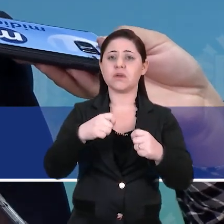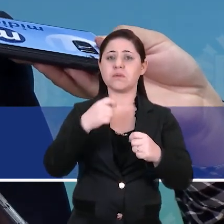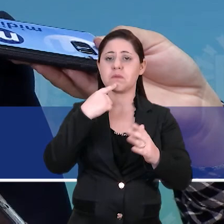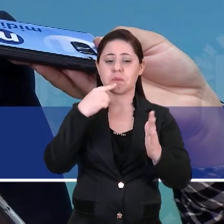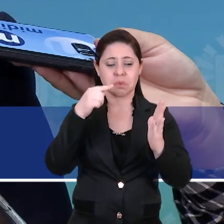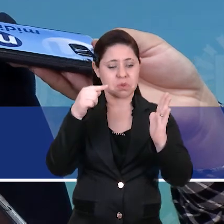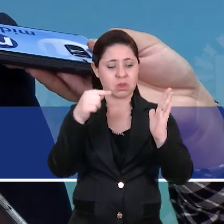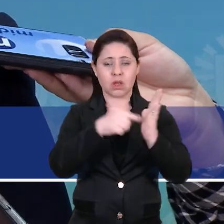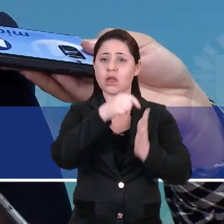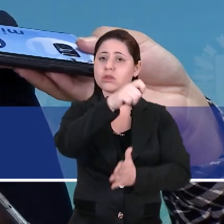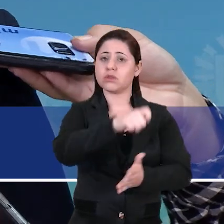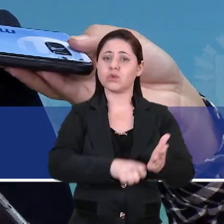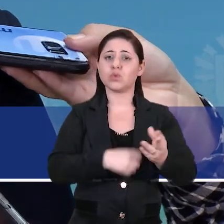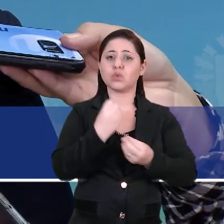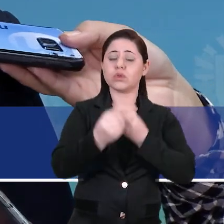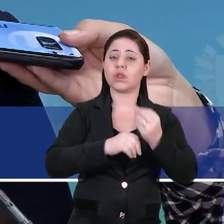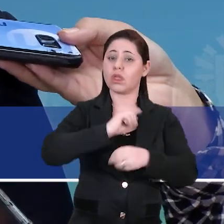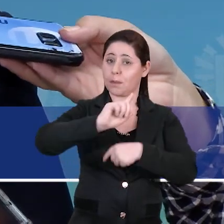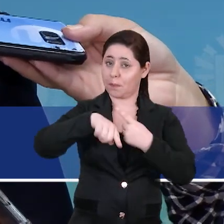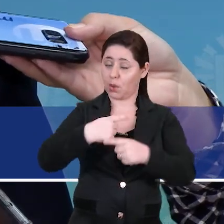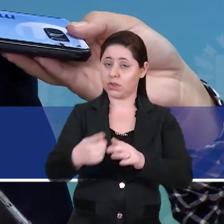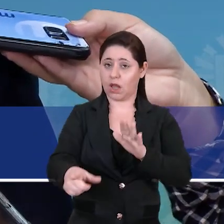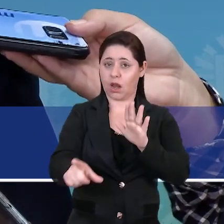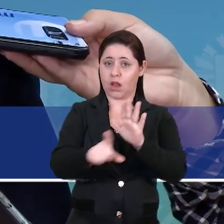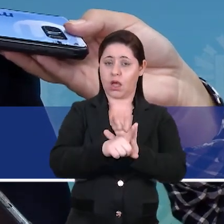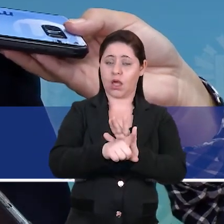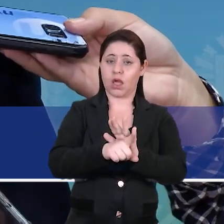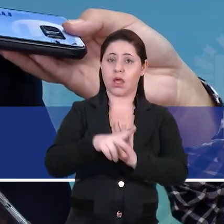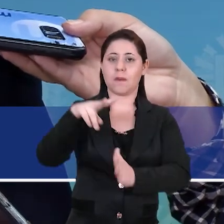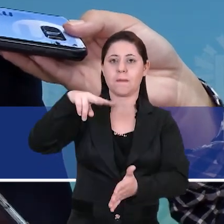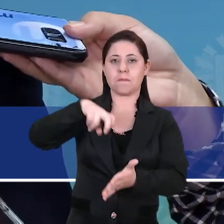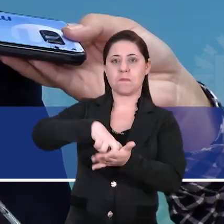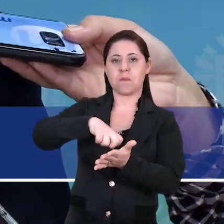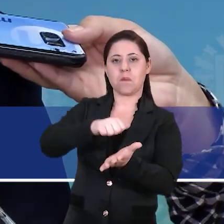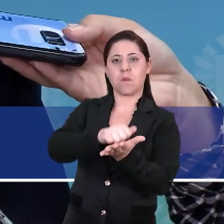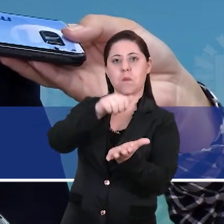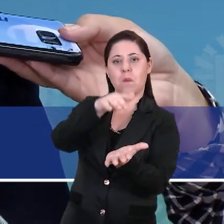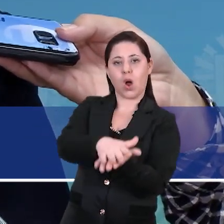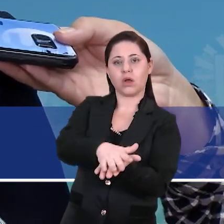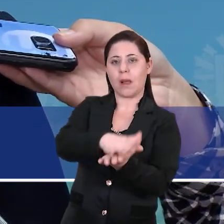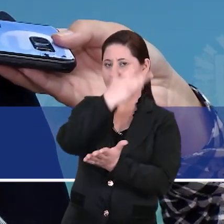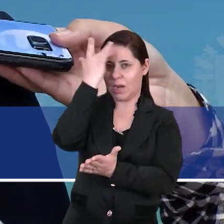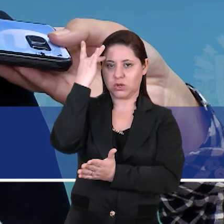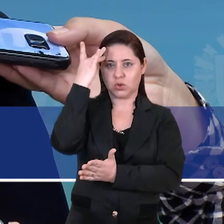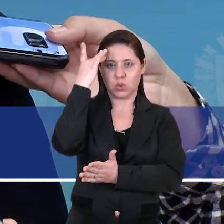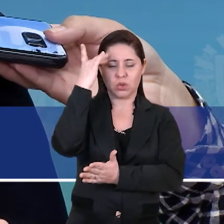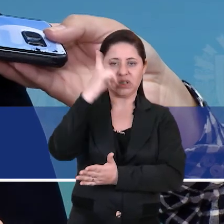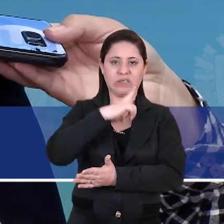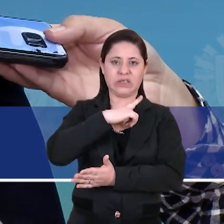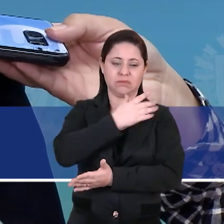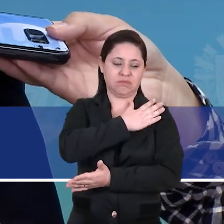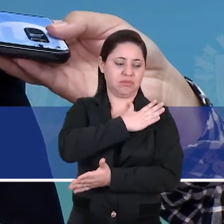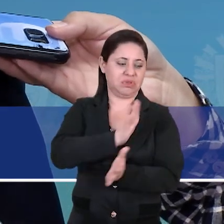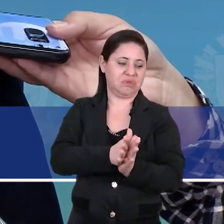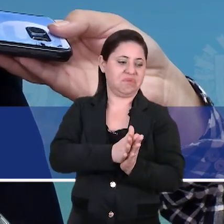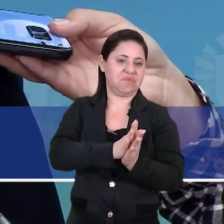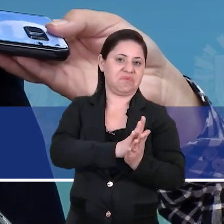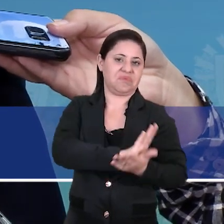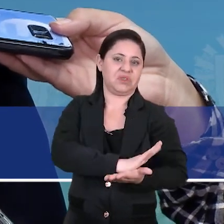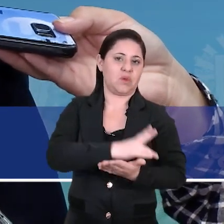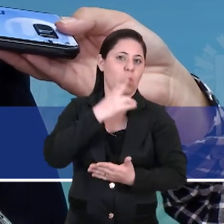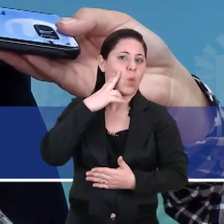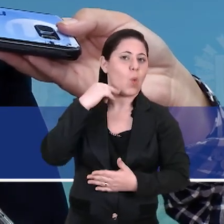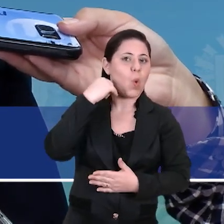essa denúncia. Depois, a lei estabelece punição, multa, para quem praticar discriminação